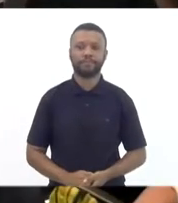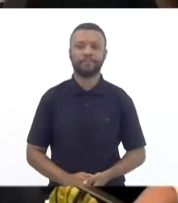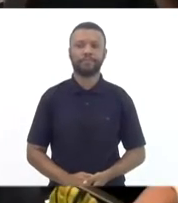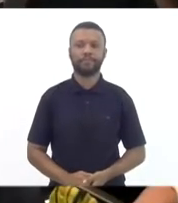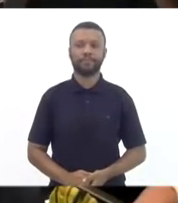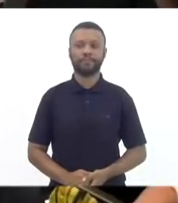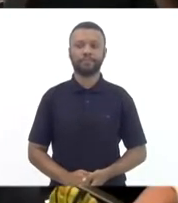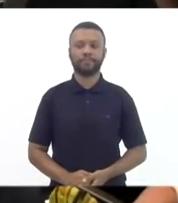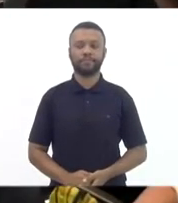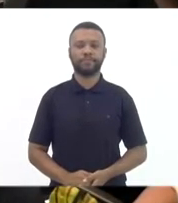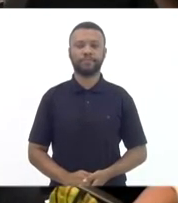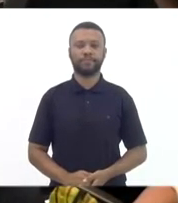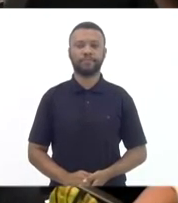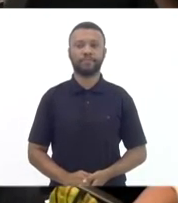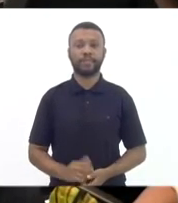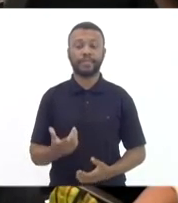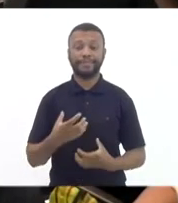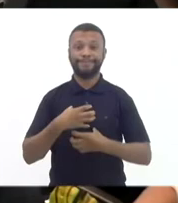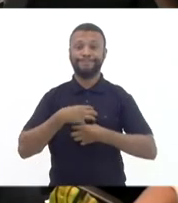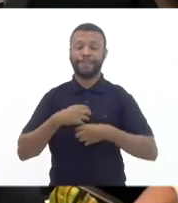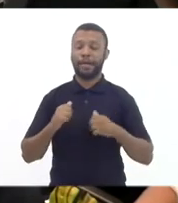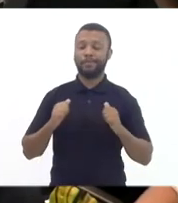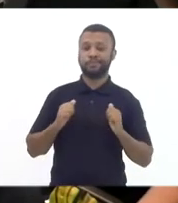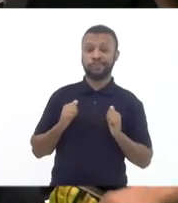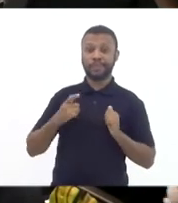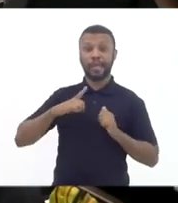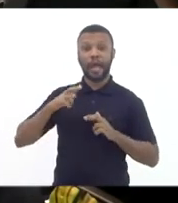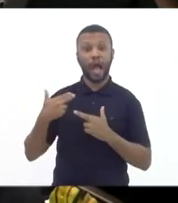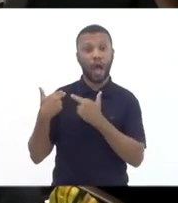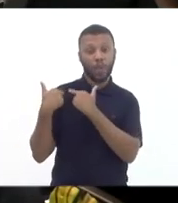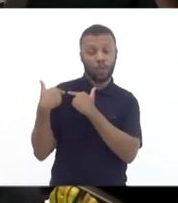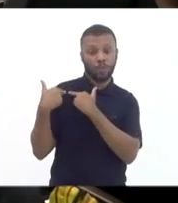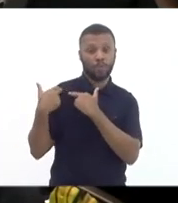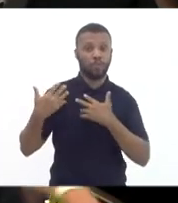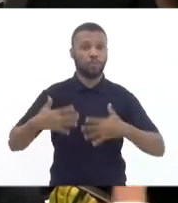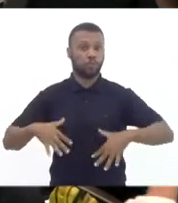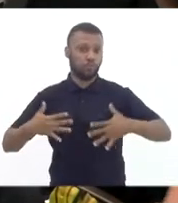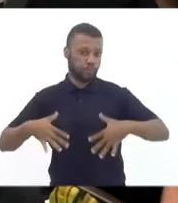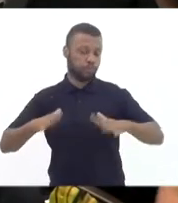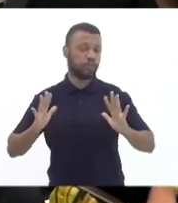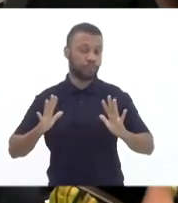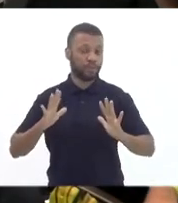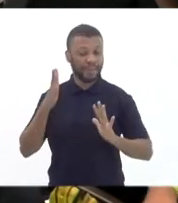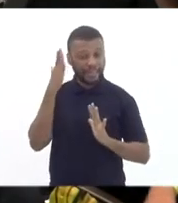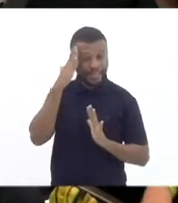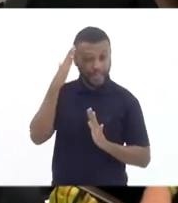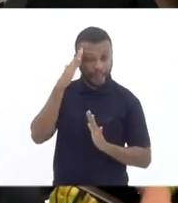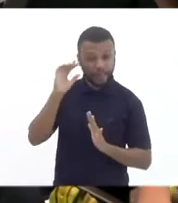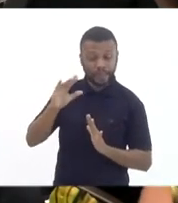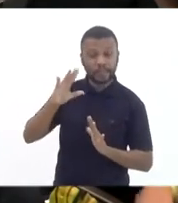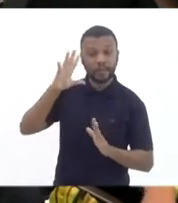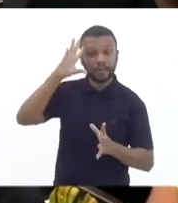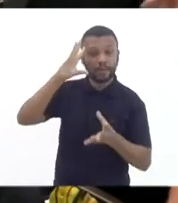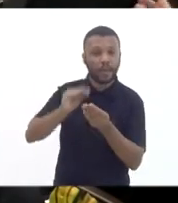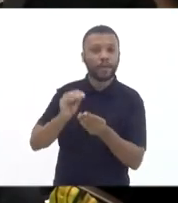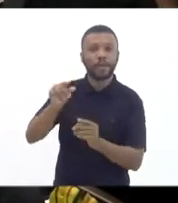Não tem nem a garantia, ele não se sente nem confortável de ter a responsabilidade. Então, é ver que de natureza é um cara irresponsável.